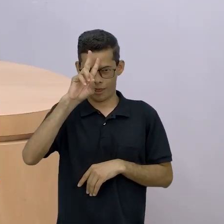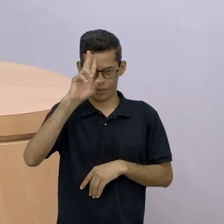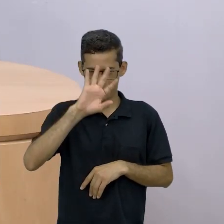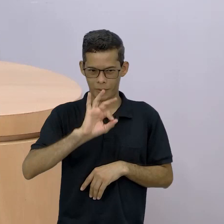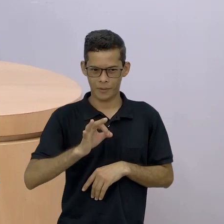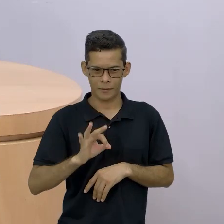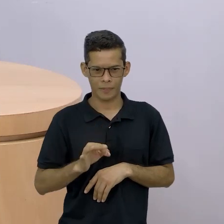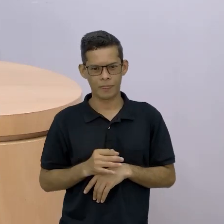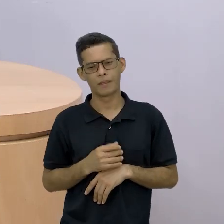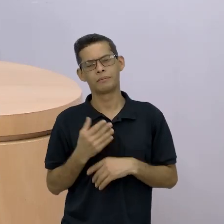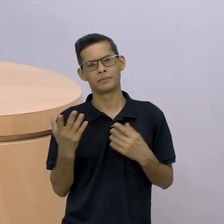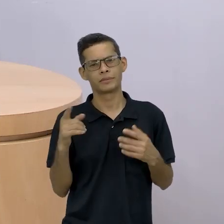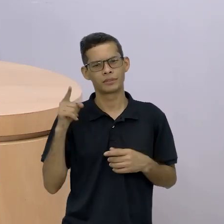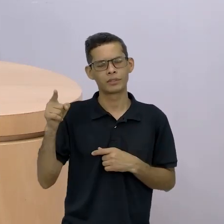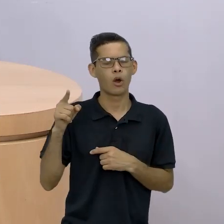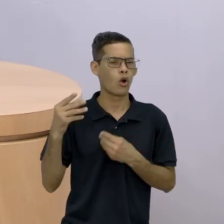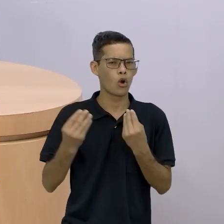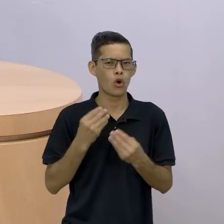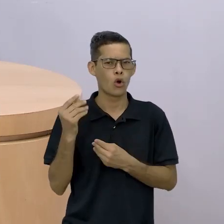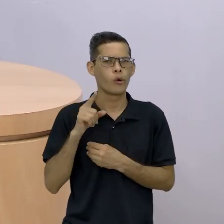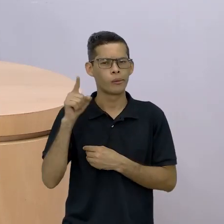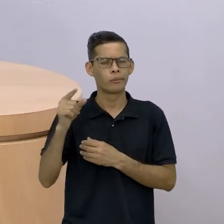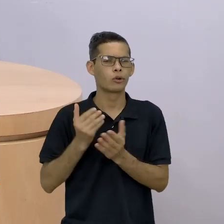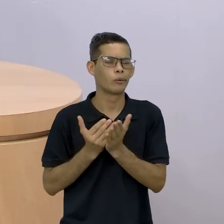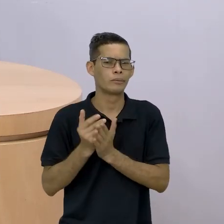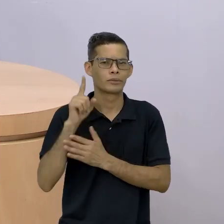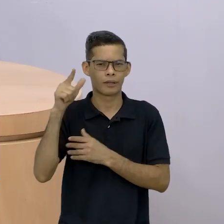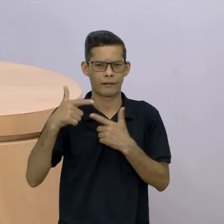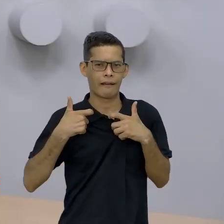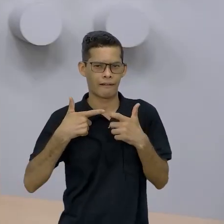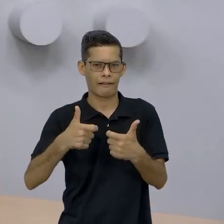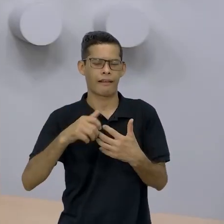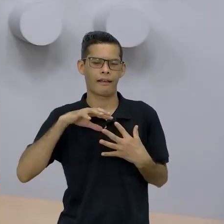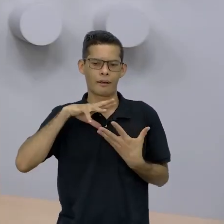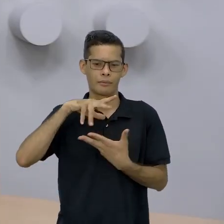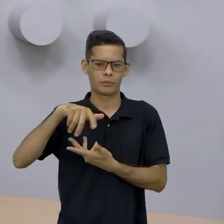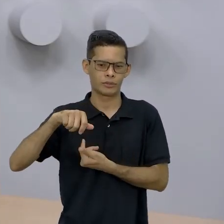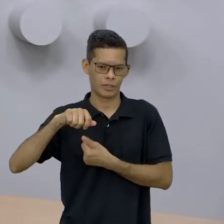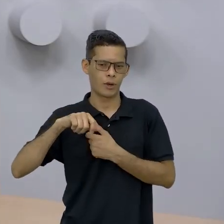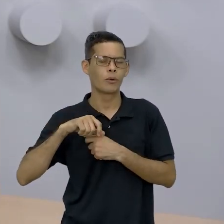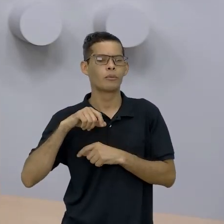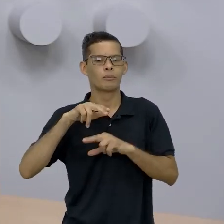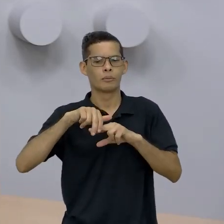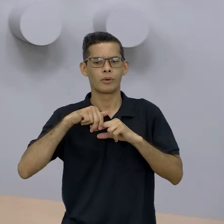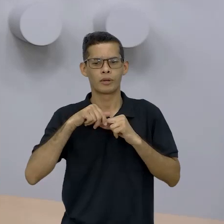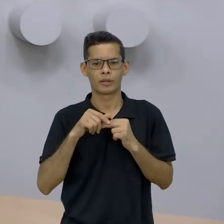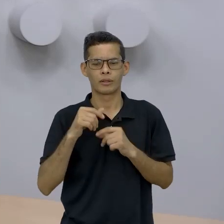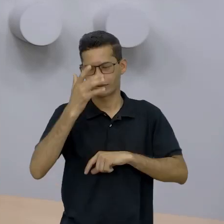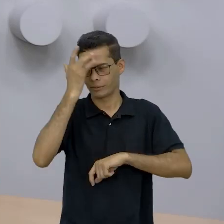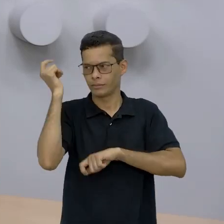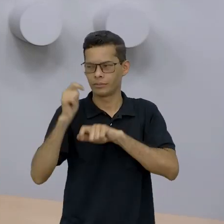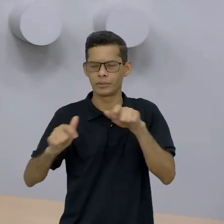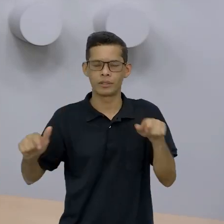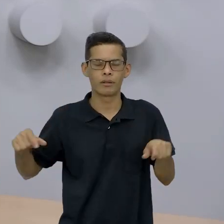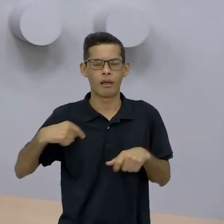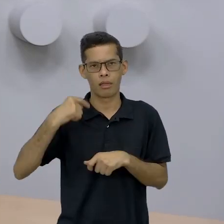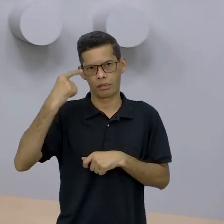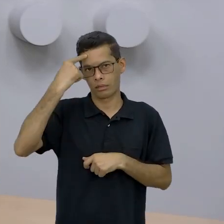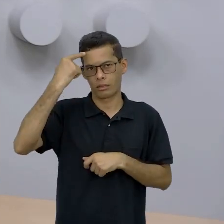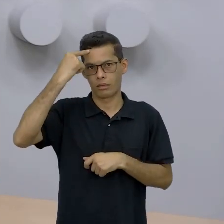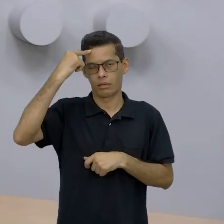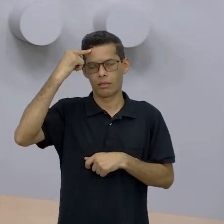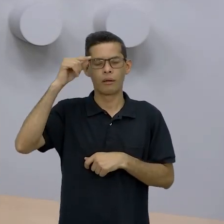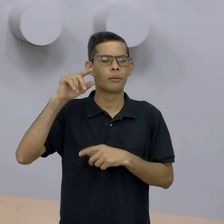vem na Primeira Guerra Mundial. Porque aquela mesma ciência que, numa espécie de ilusão